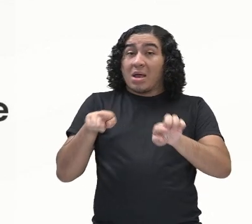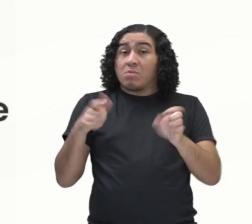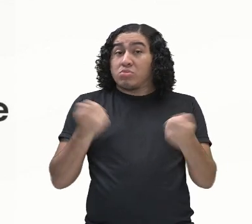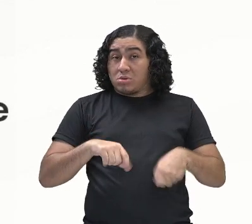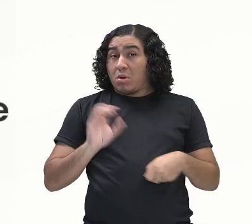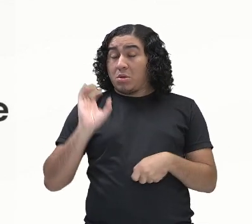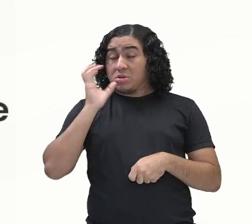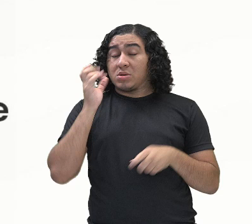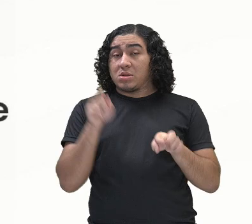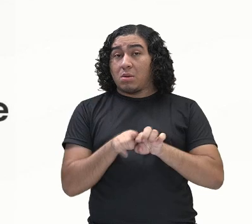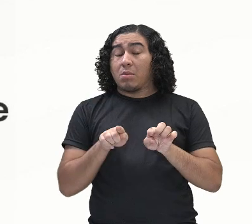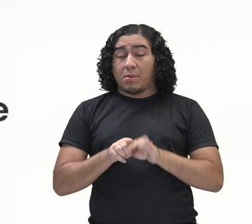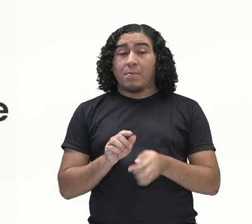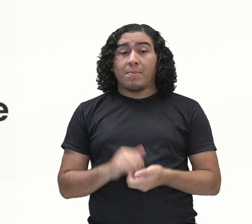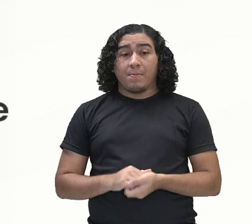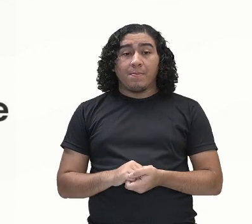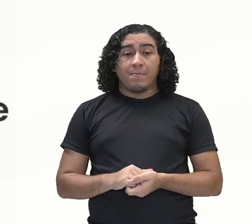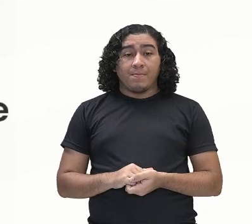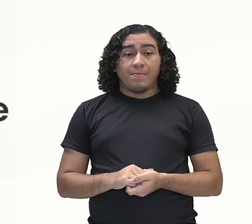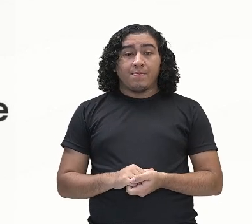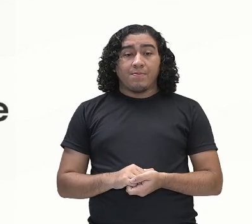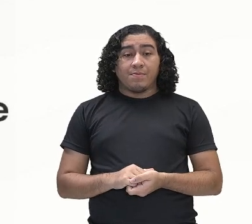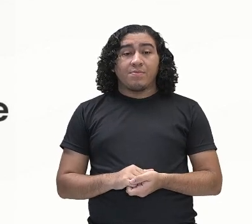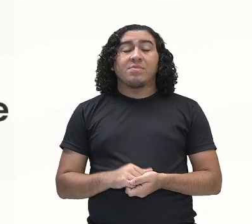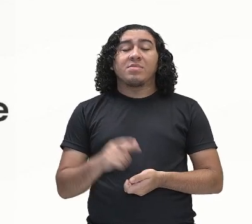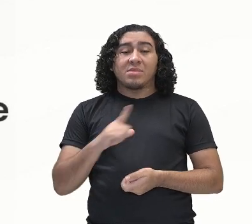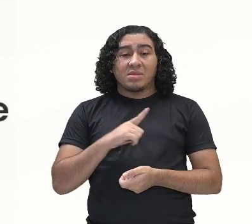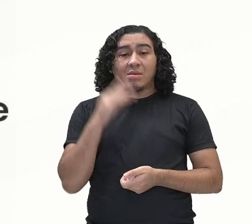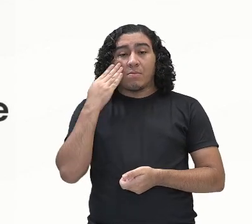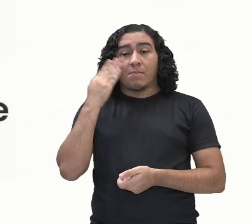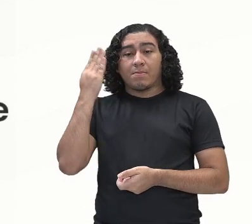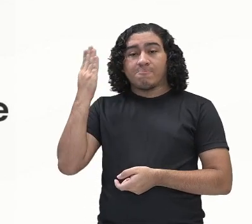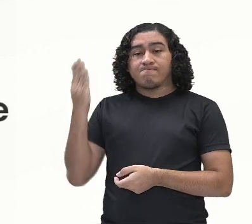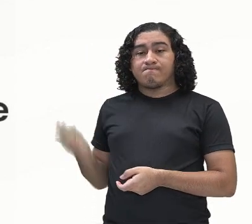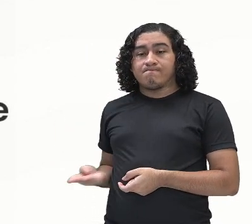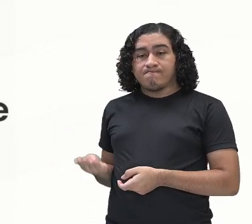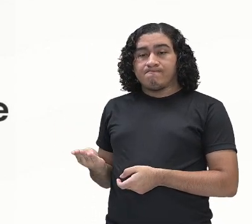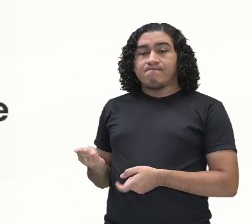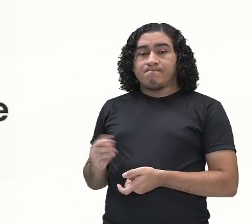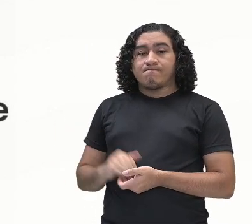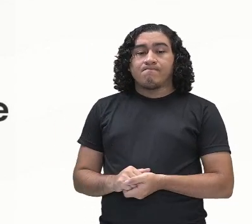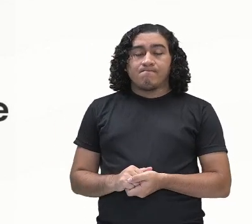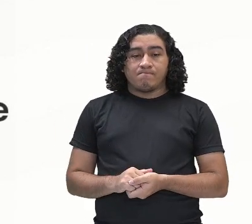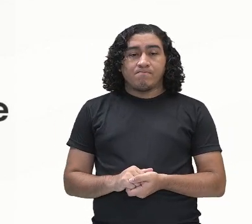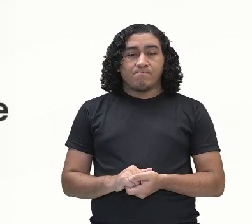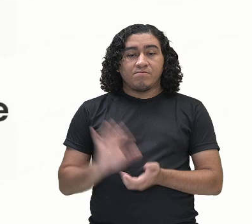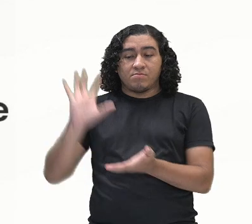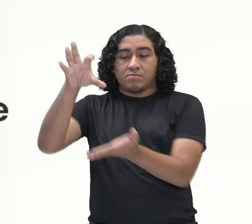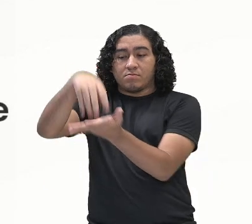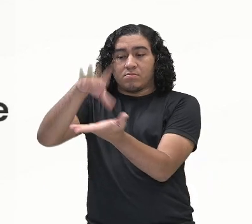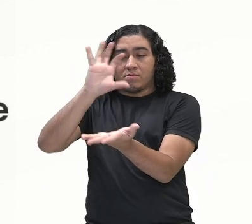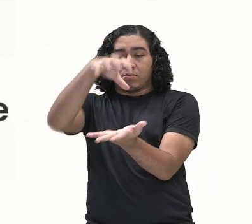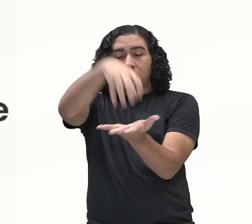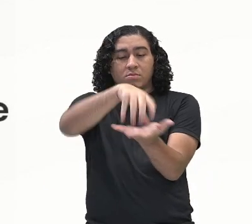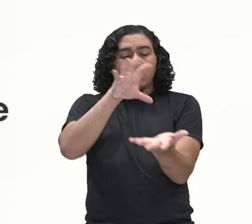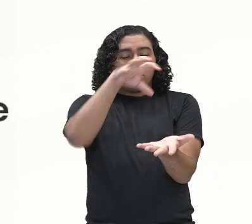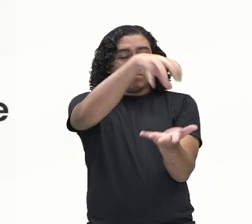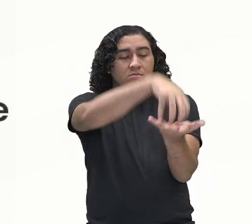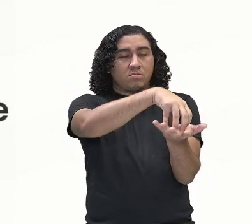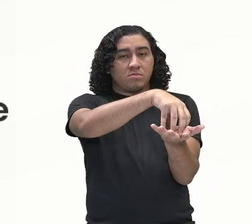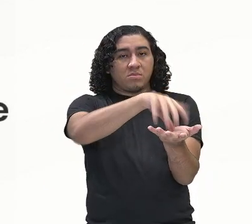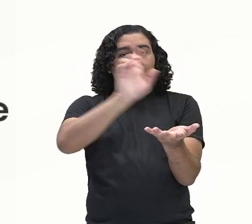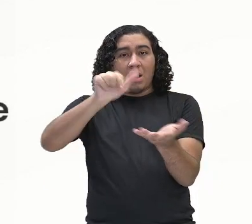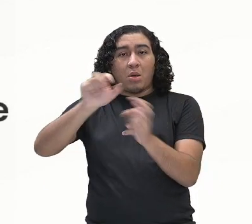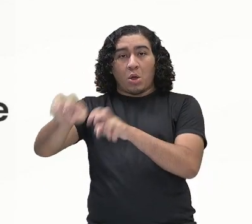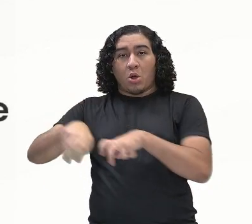dessa forma, né? A gente tem aqui as agrovilas, os agropolos e os ruropolos, né? Nesse chamado